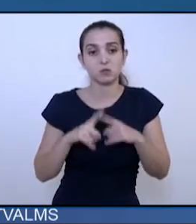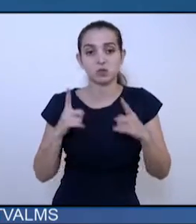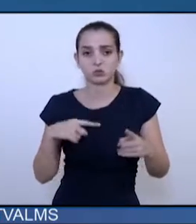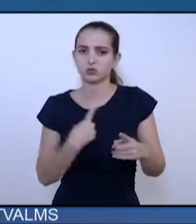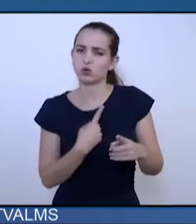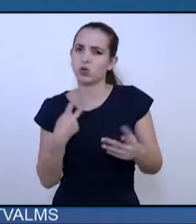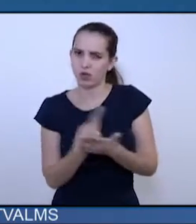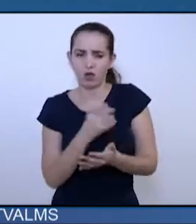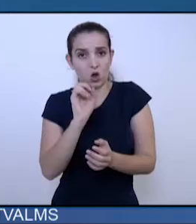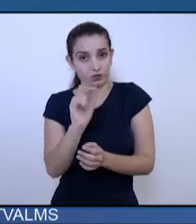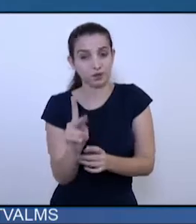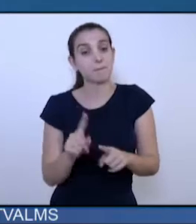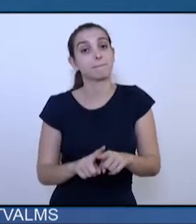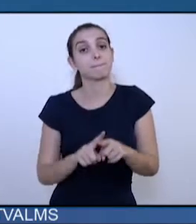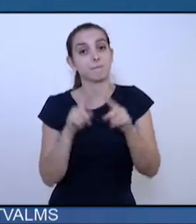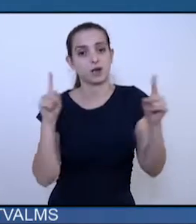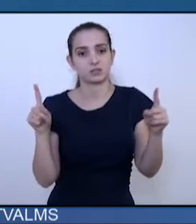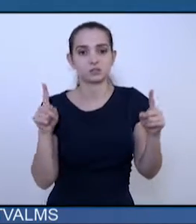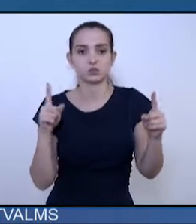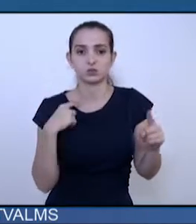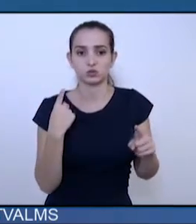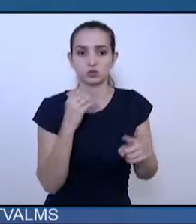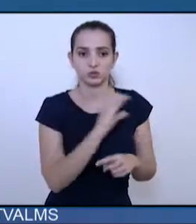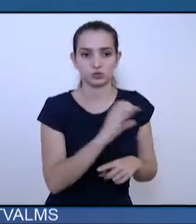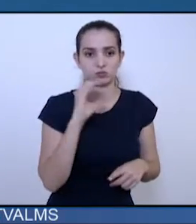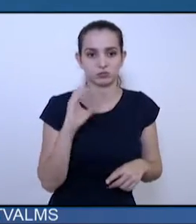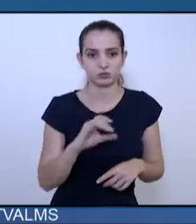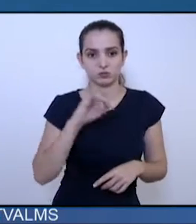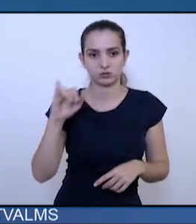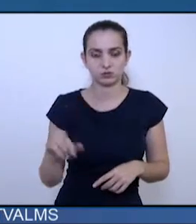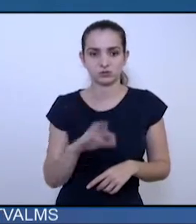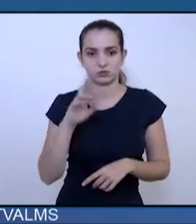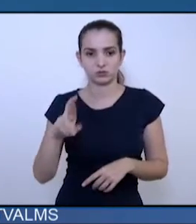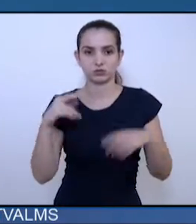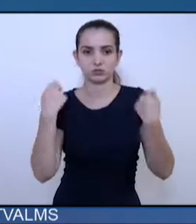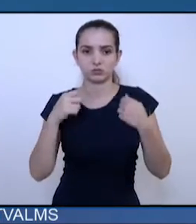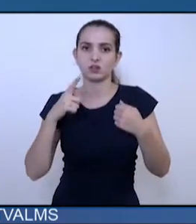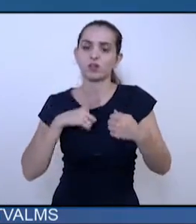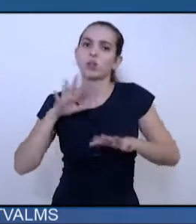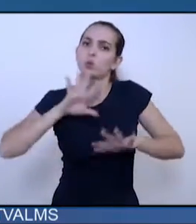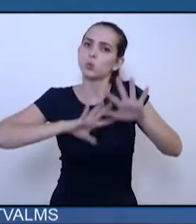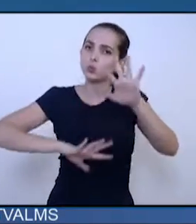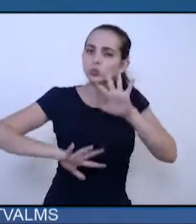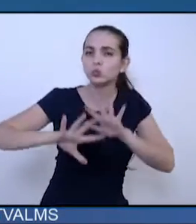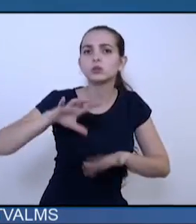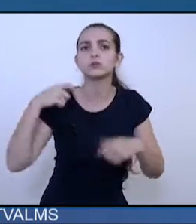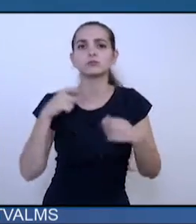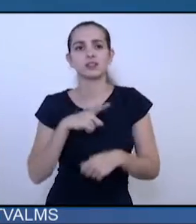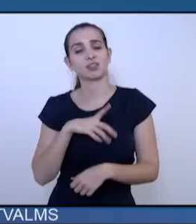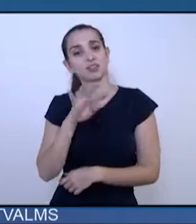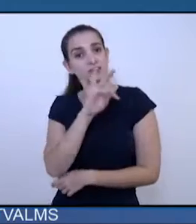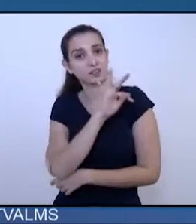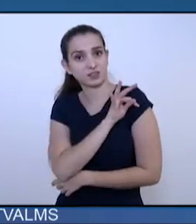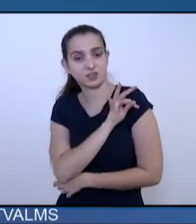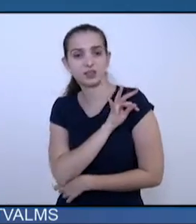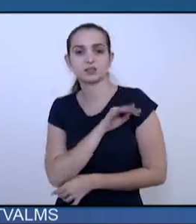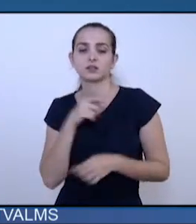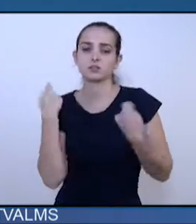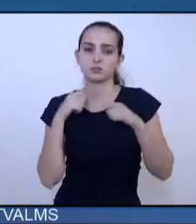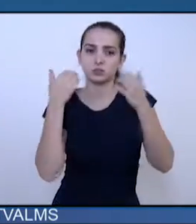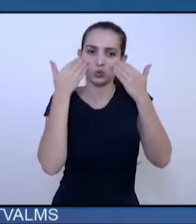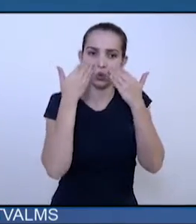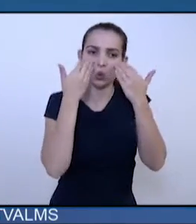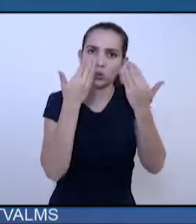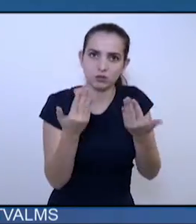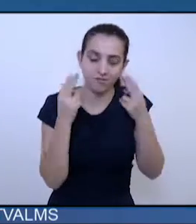errar, sim, mas Comissão de Constituição e Justiça tem que ser zelosa, ela tem que ser técnica, ela tem que